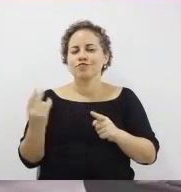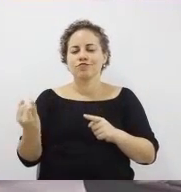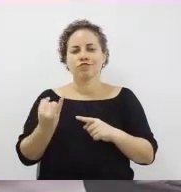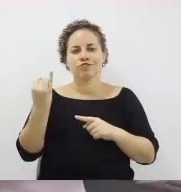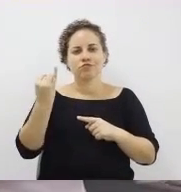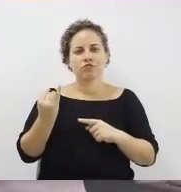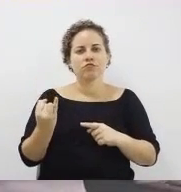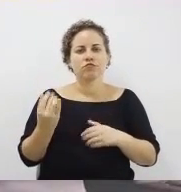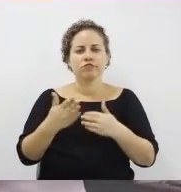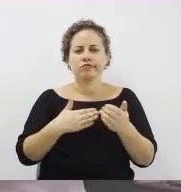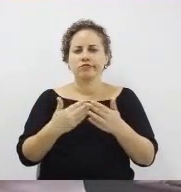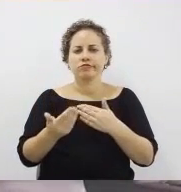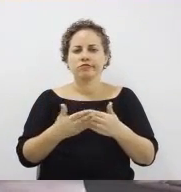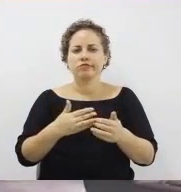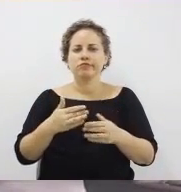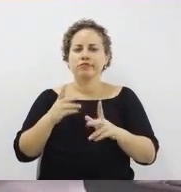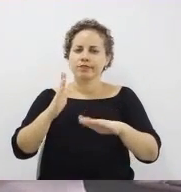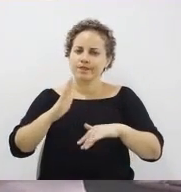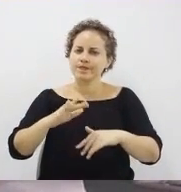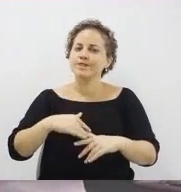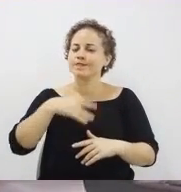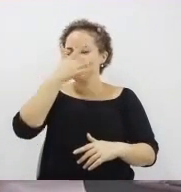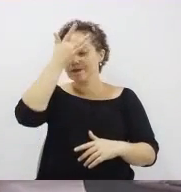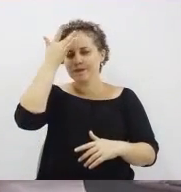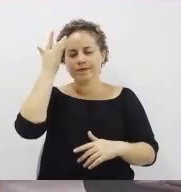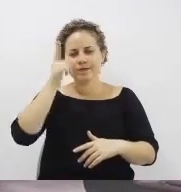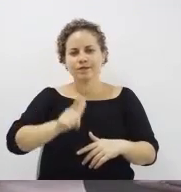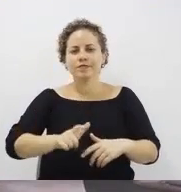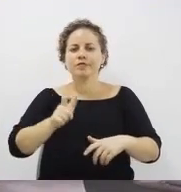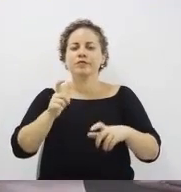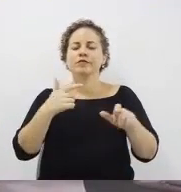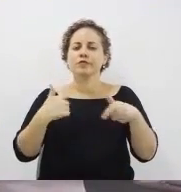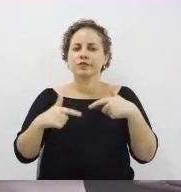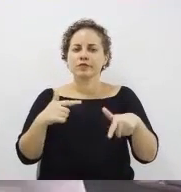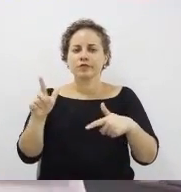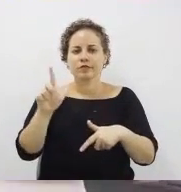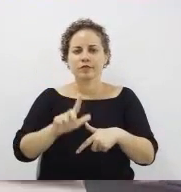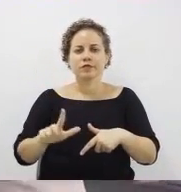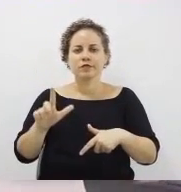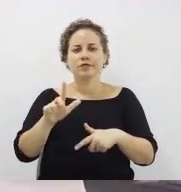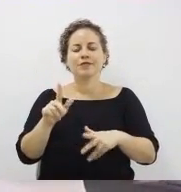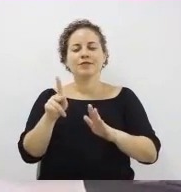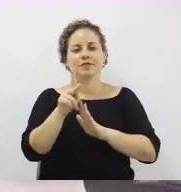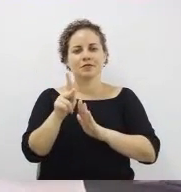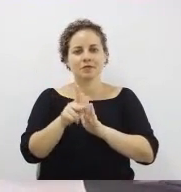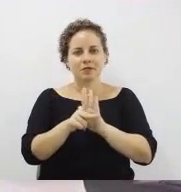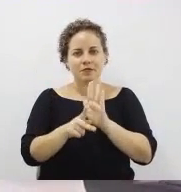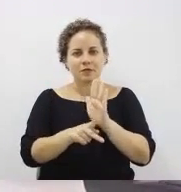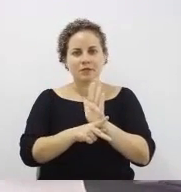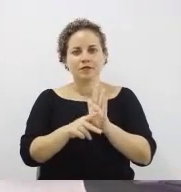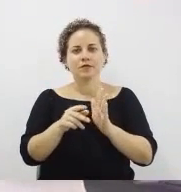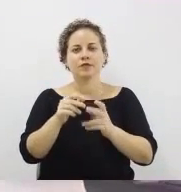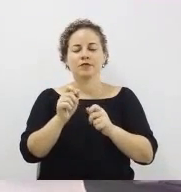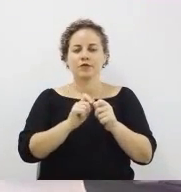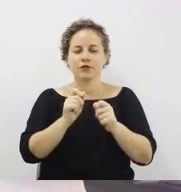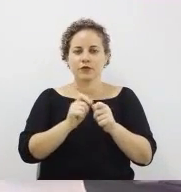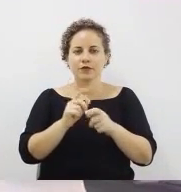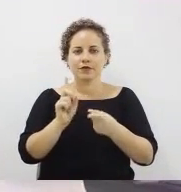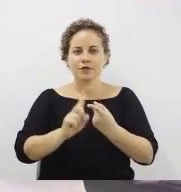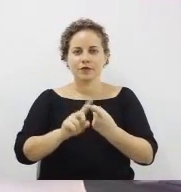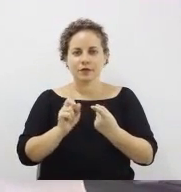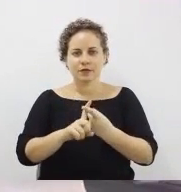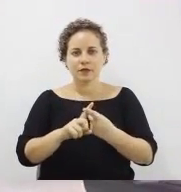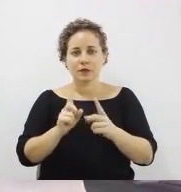essenciais a quaisquer profissionais da área de logística. É necessário planejar as atividades que serão